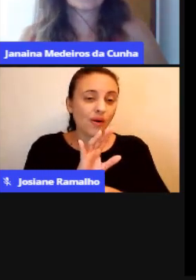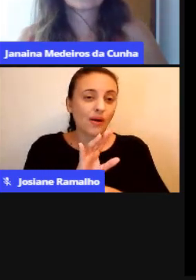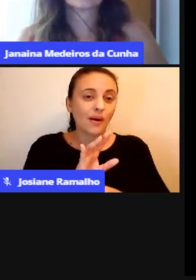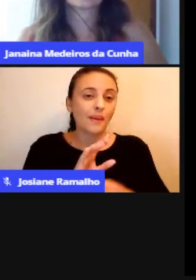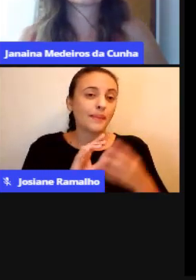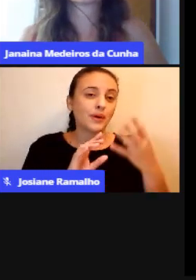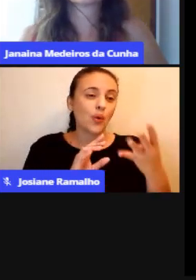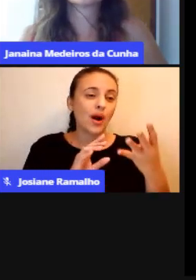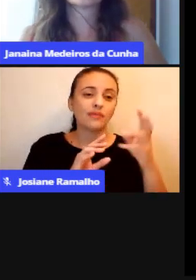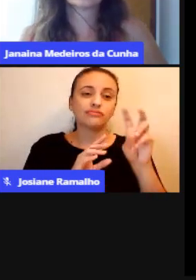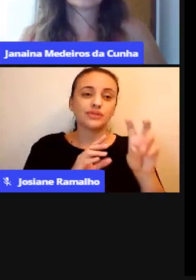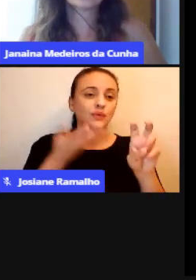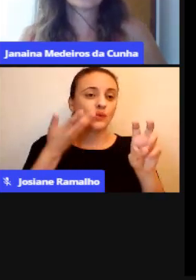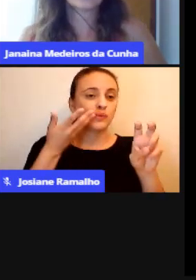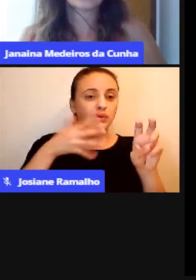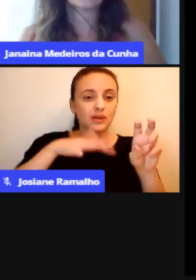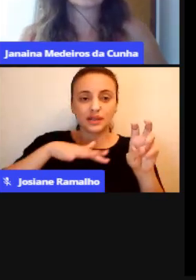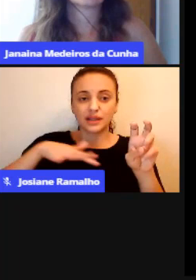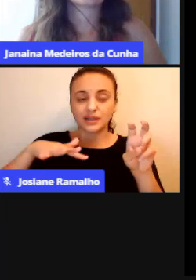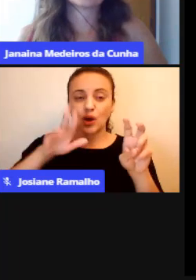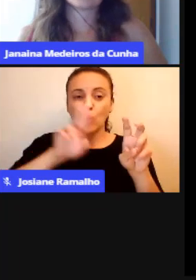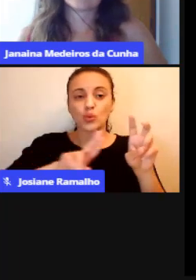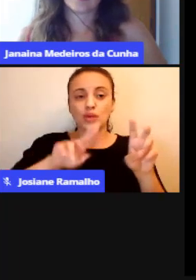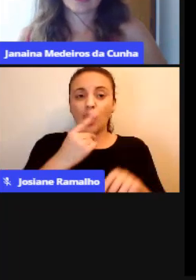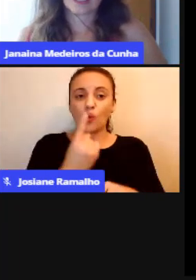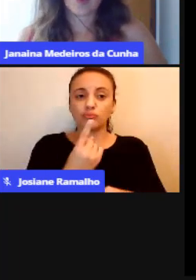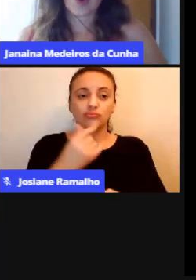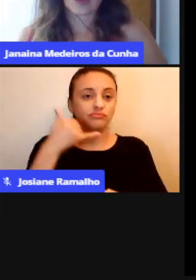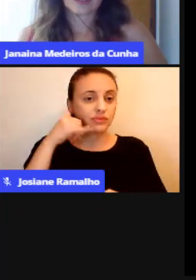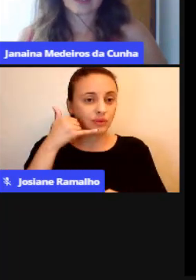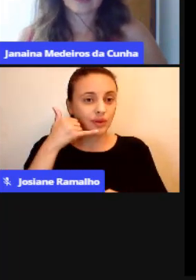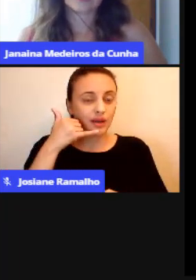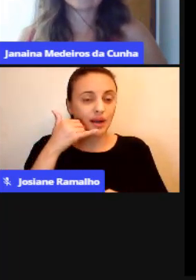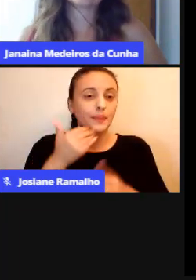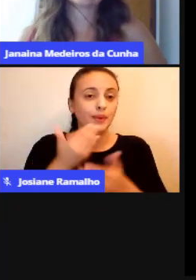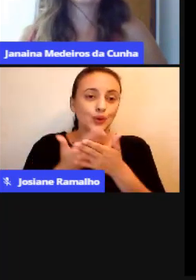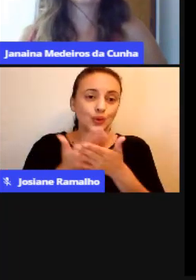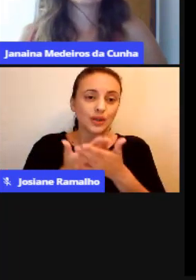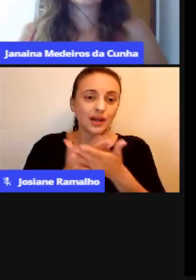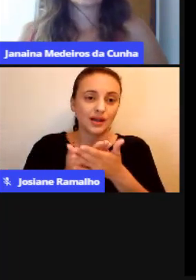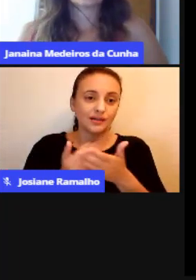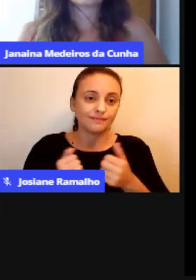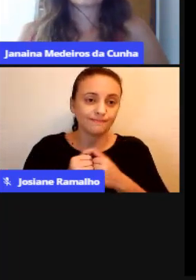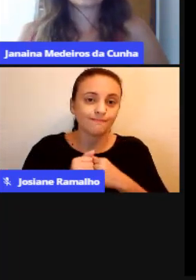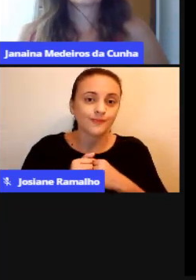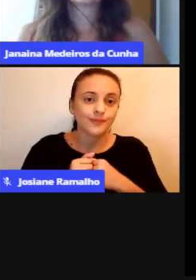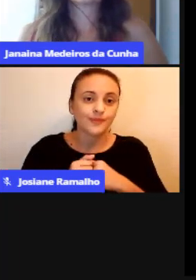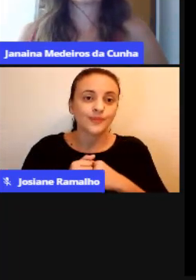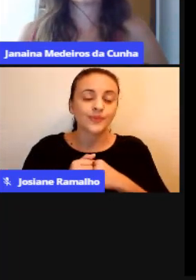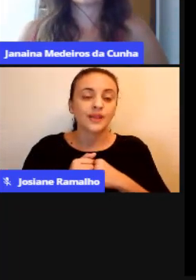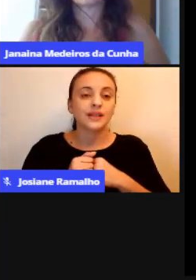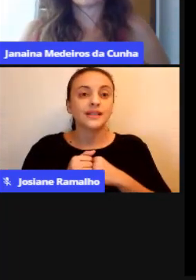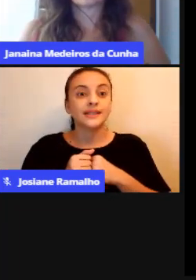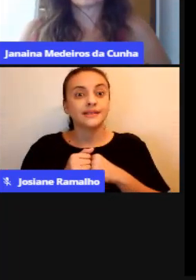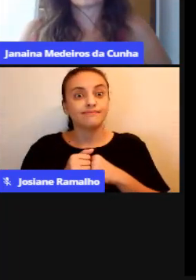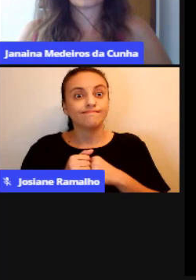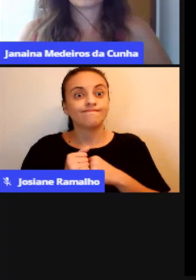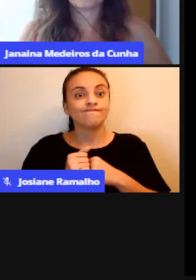5 crianças para estar utilizando nas aulas remotas. Então, fica